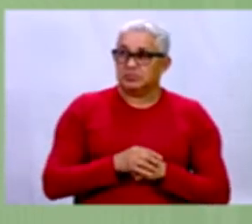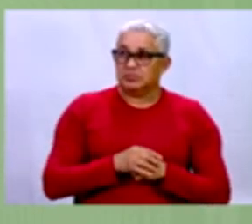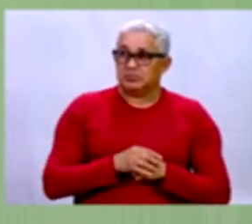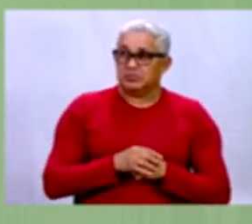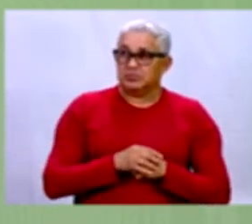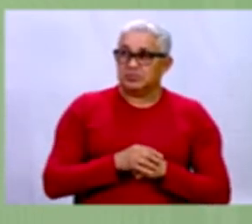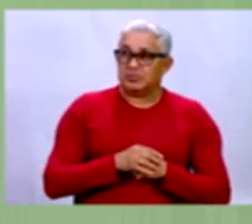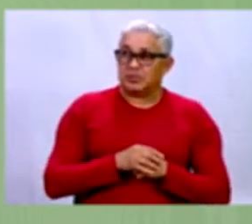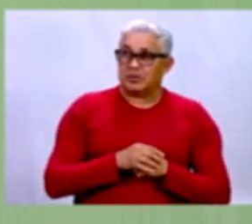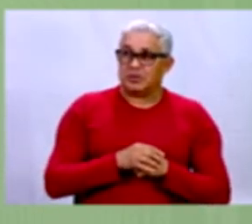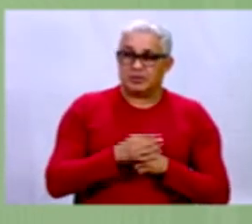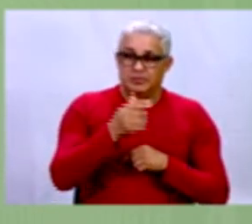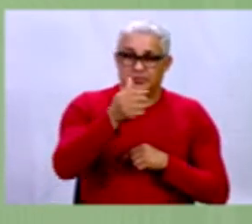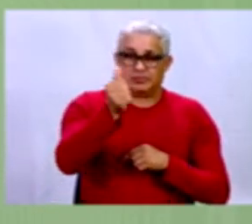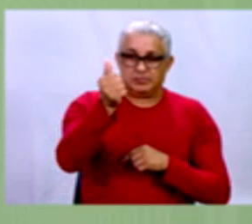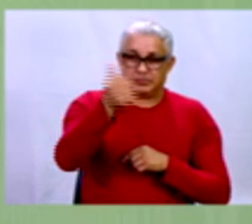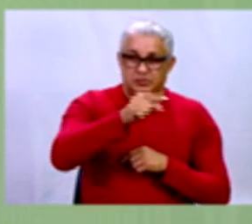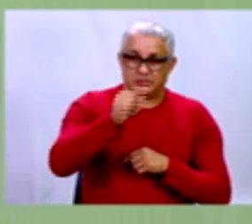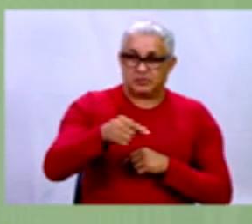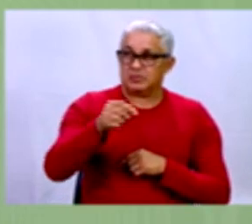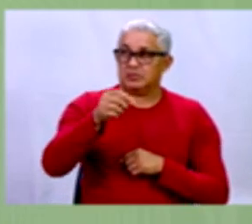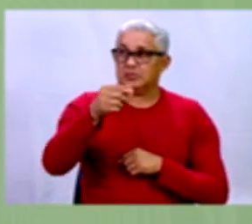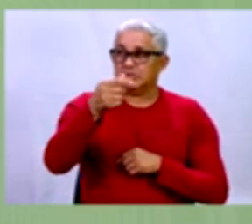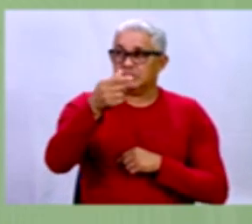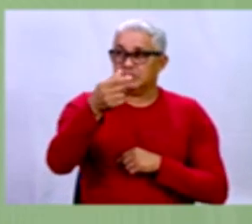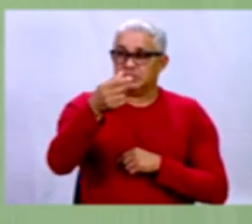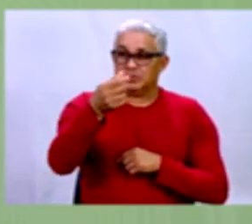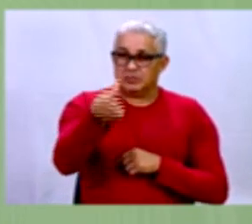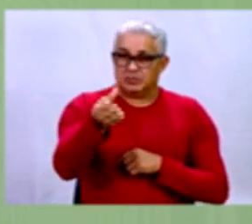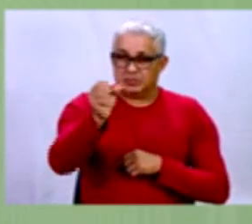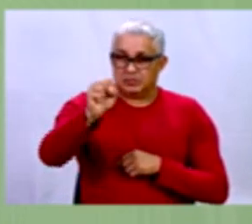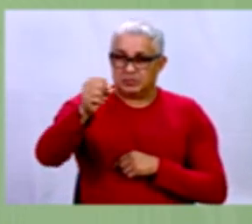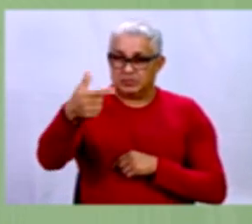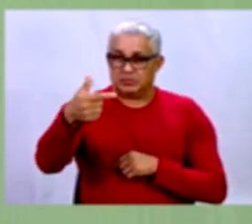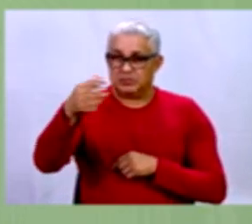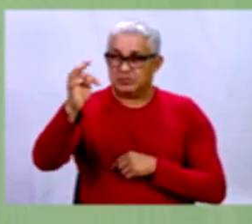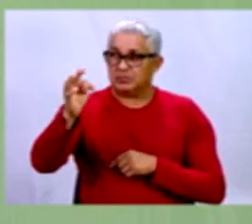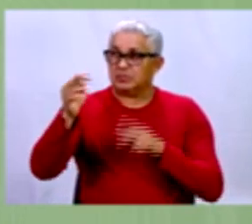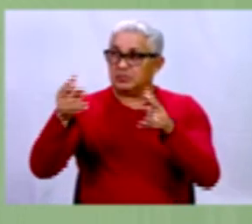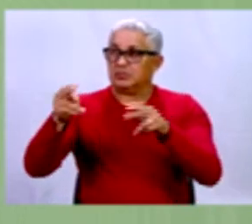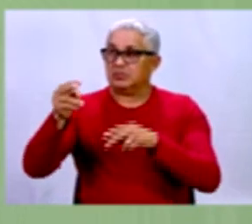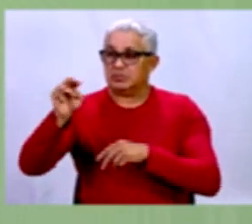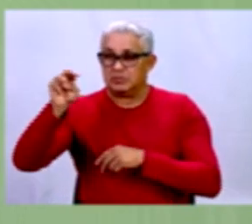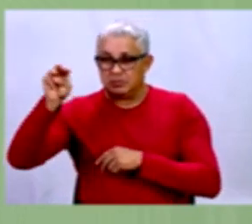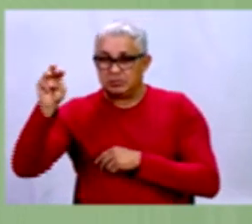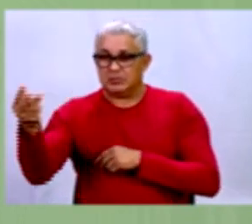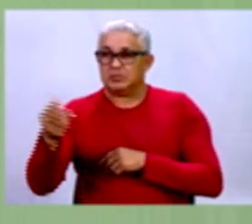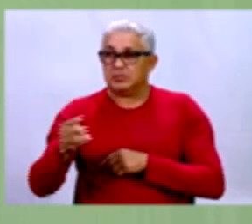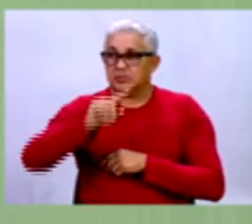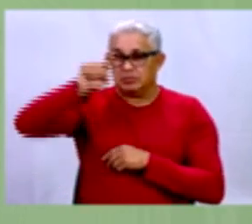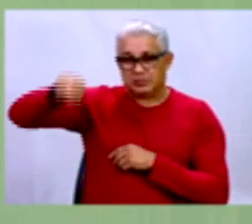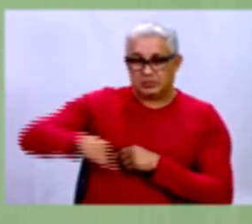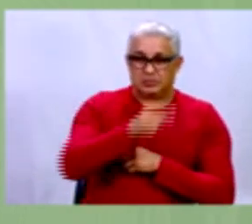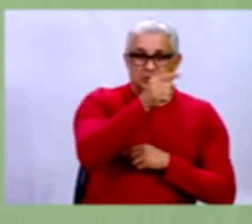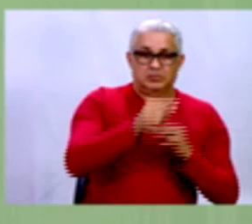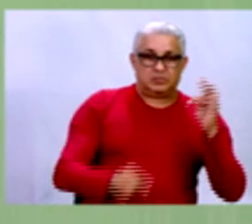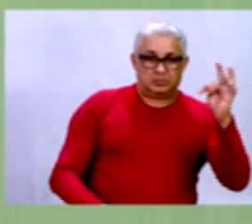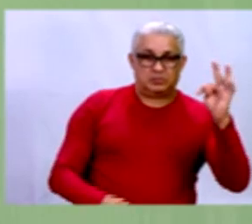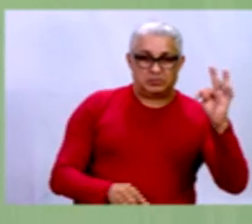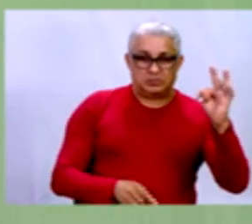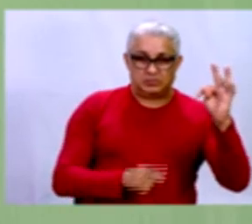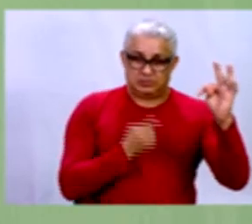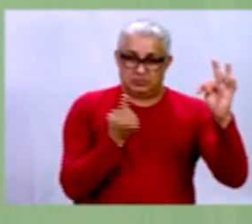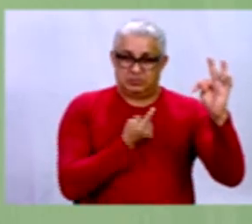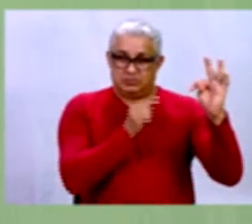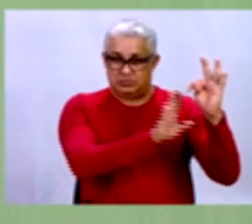12,682T, que é igual a 3.000. Tá multiplicando, passa para cá dividindo. 3.000, T é igual, para a gente poder isolar o T,